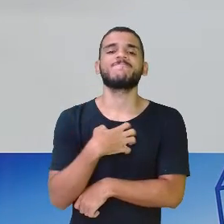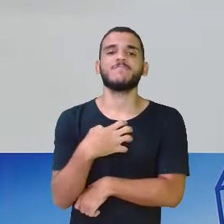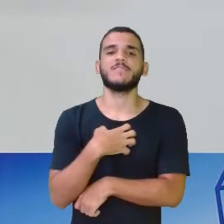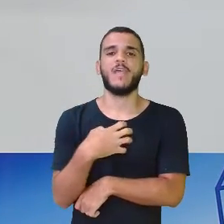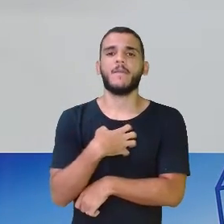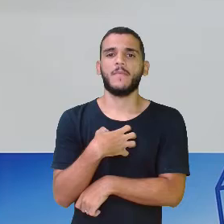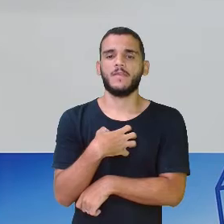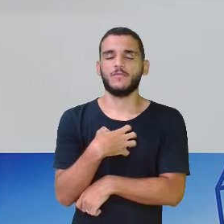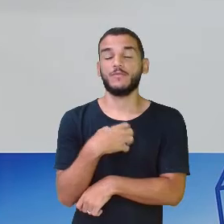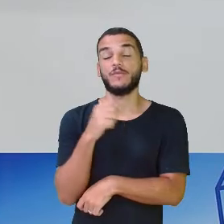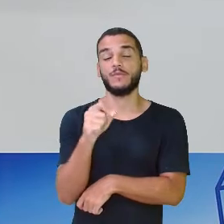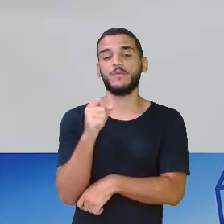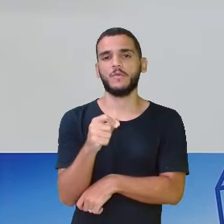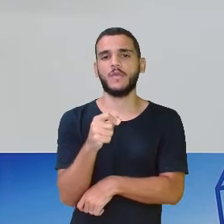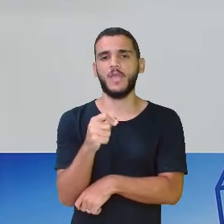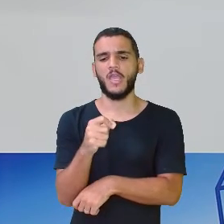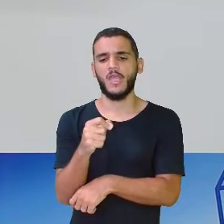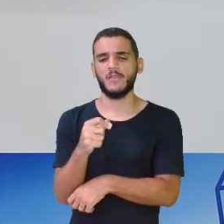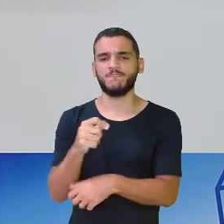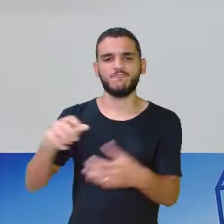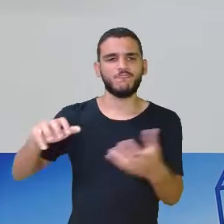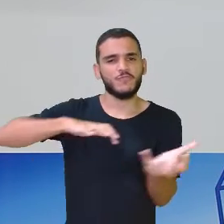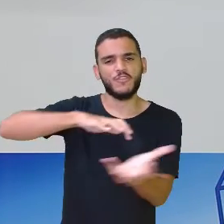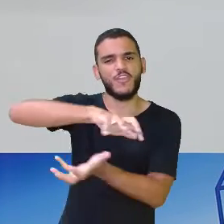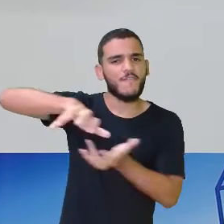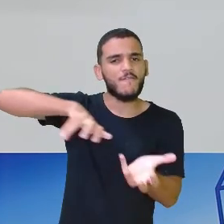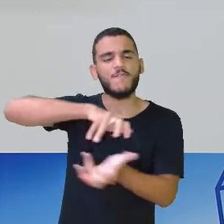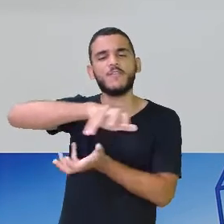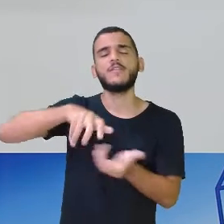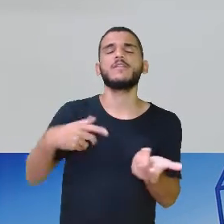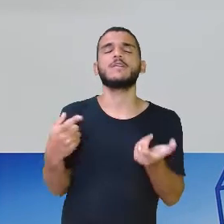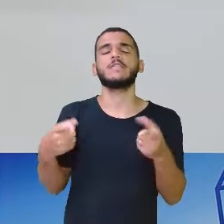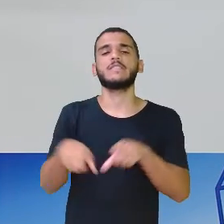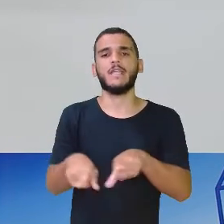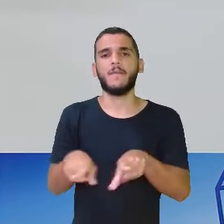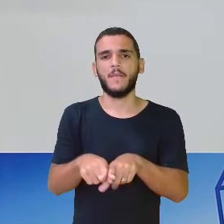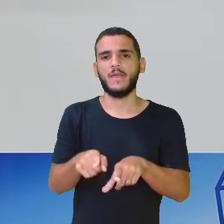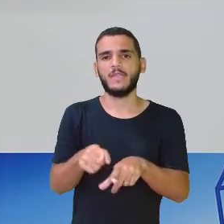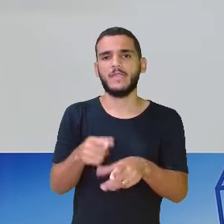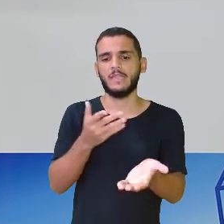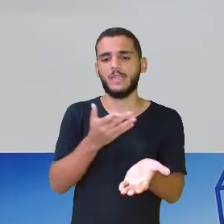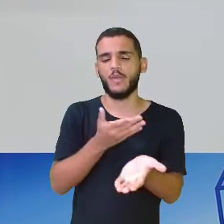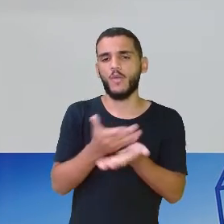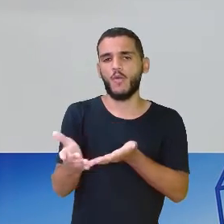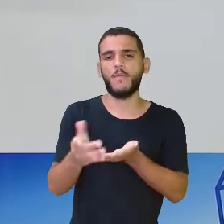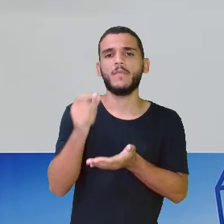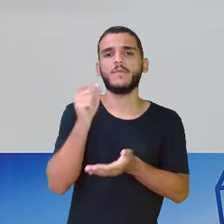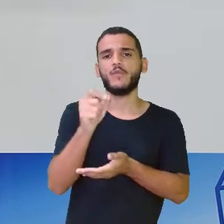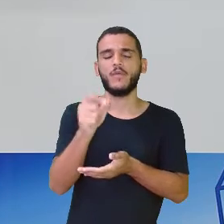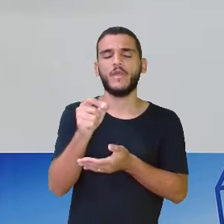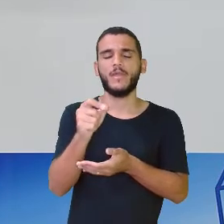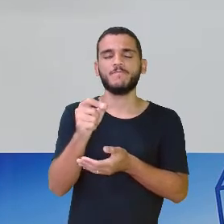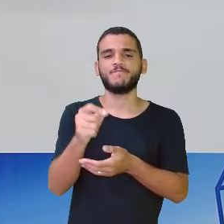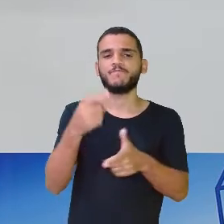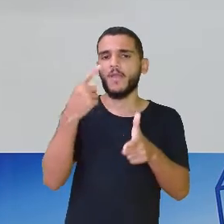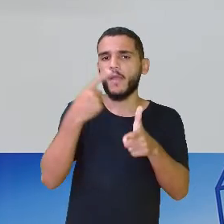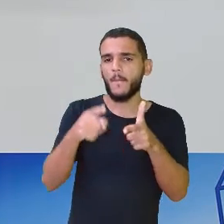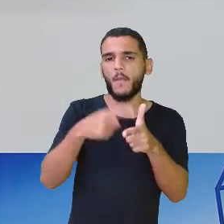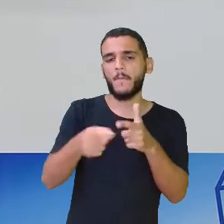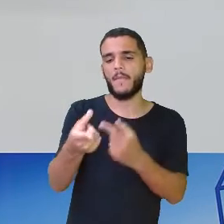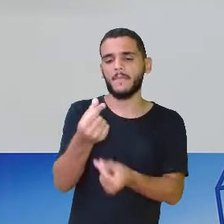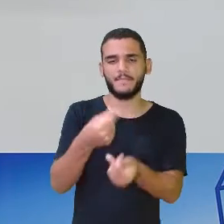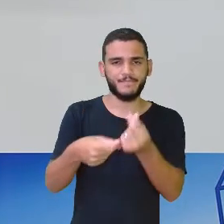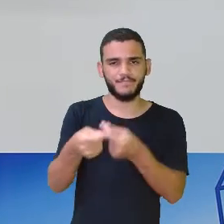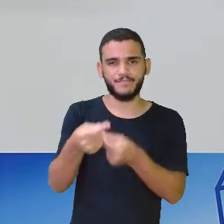de revanchismo, como que estourasse ali uma grande crise econômica, né, na Alemanha durante